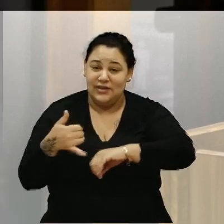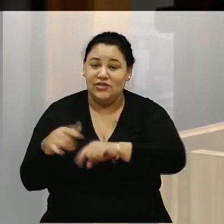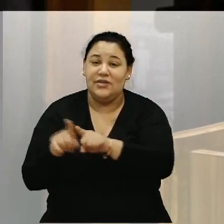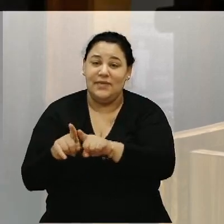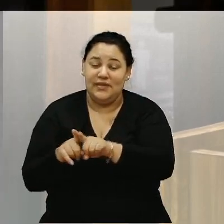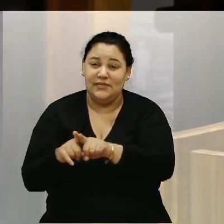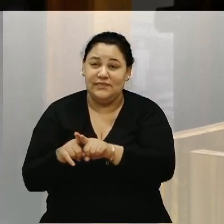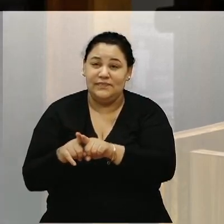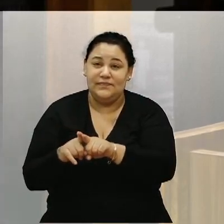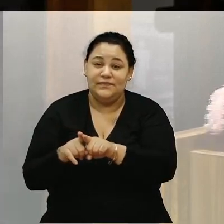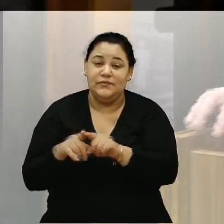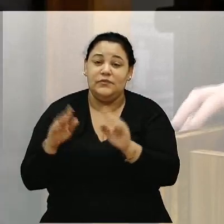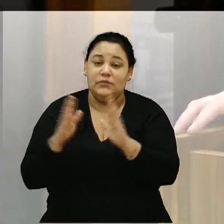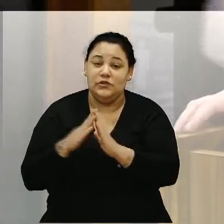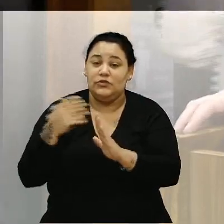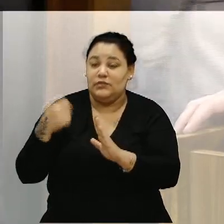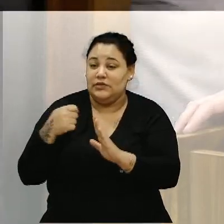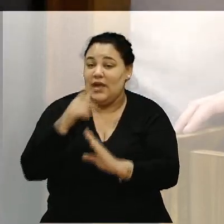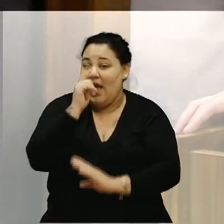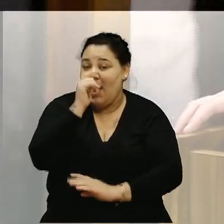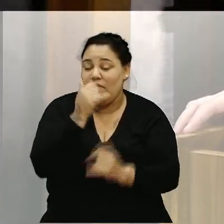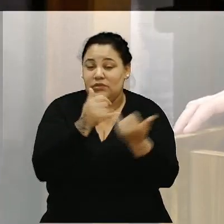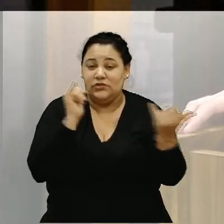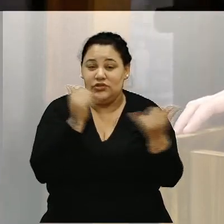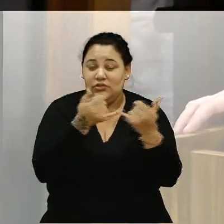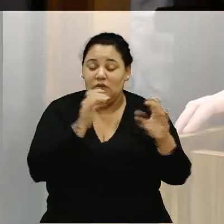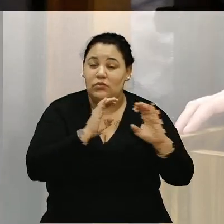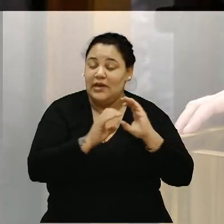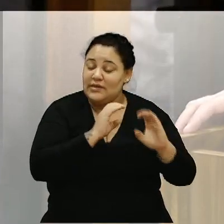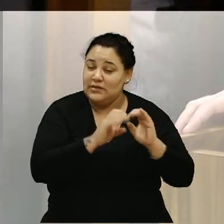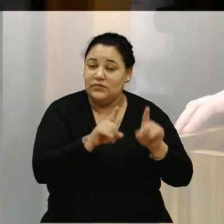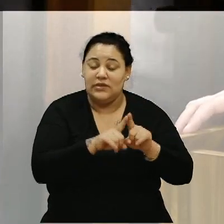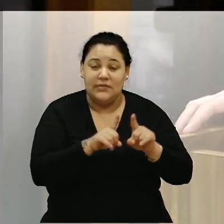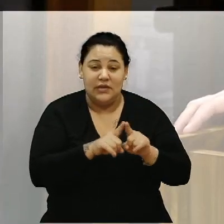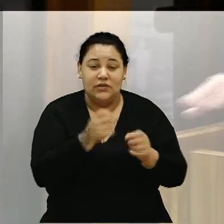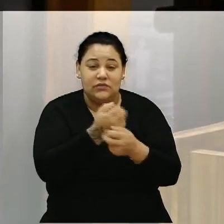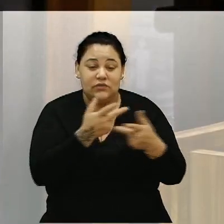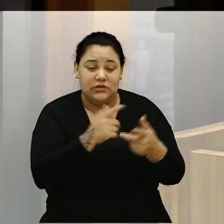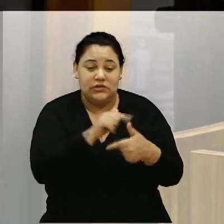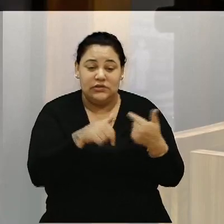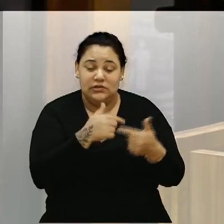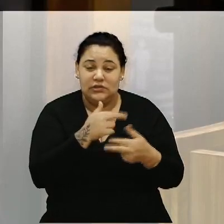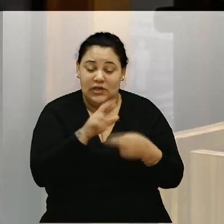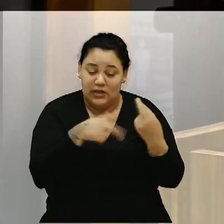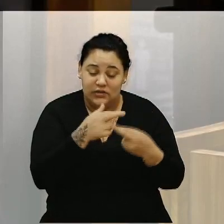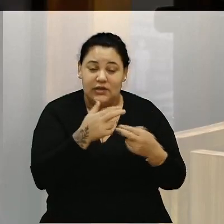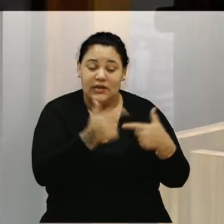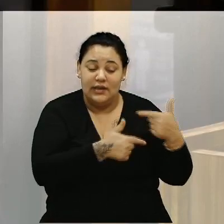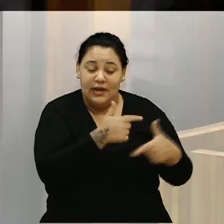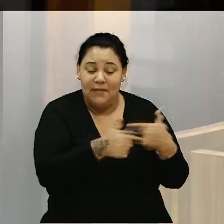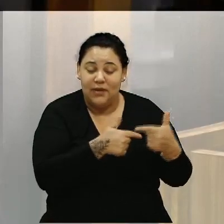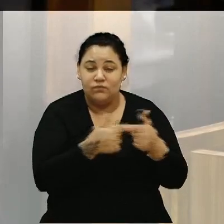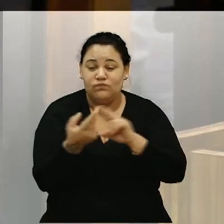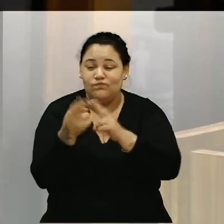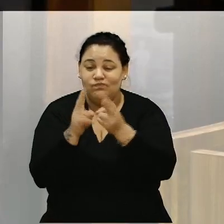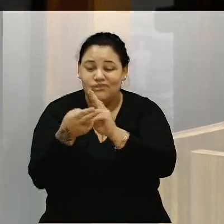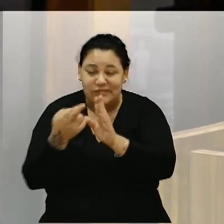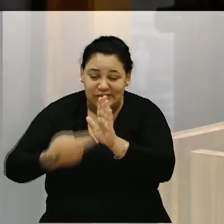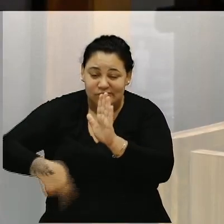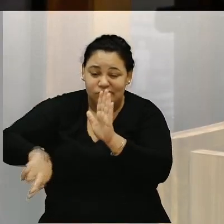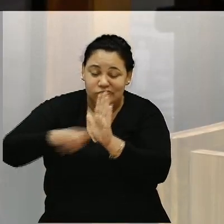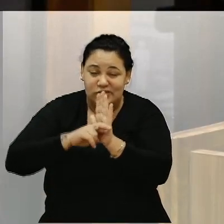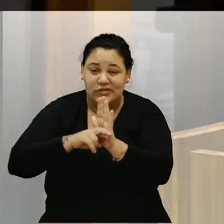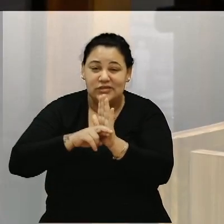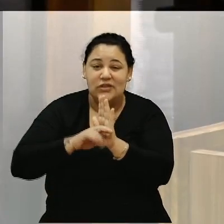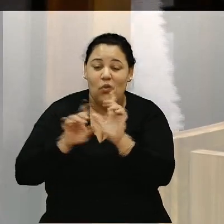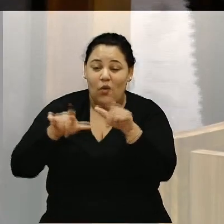restabelecimento de serviços essenciais como água, energia e comunicação, medidas de emprego e renda, reurbanização de locais atingidos,